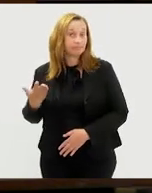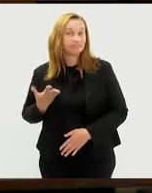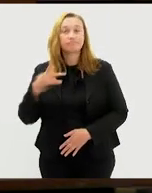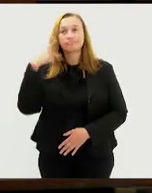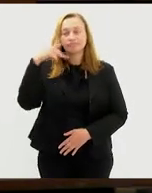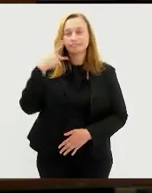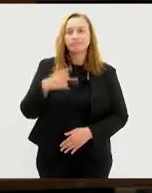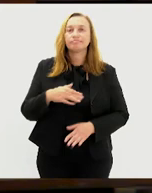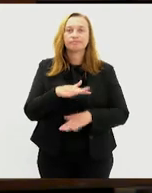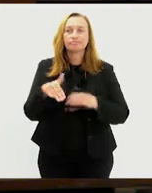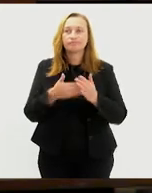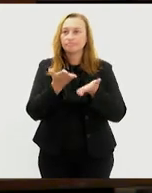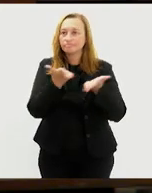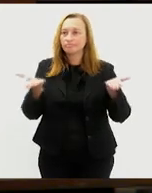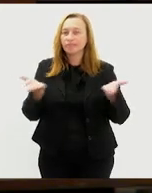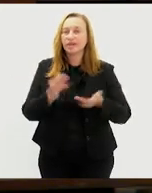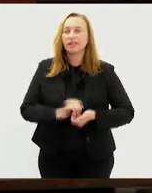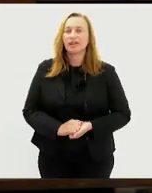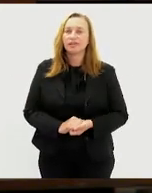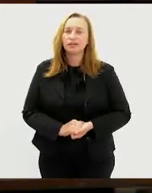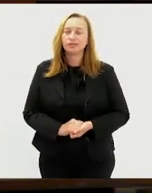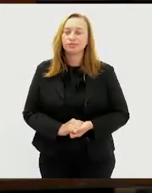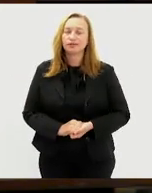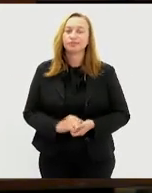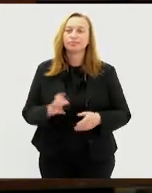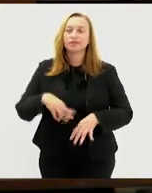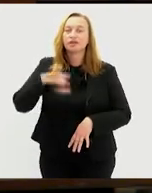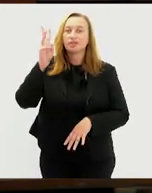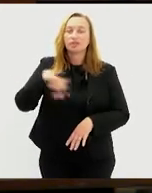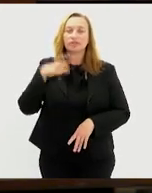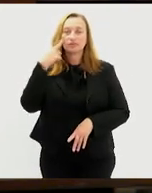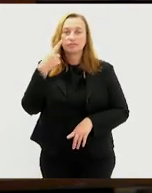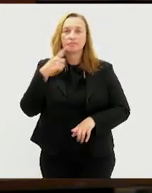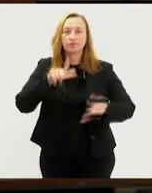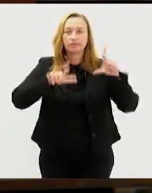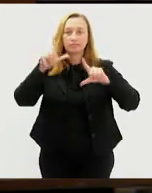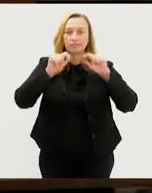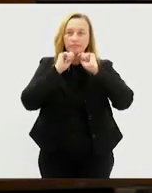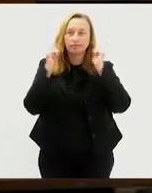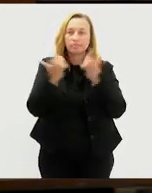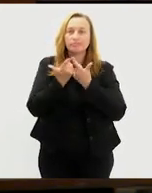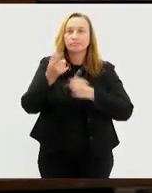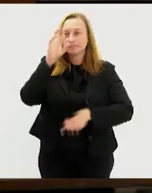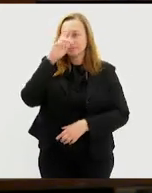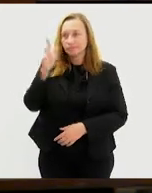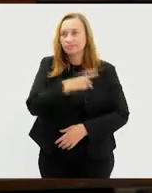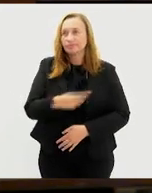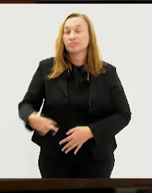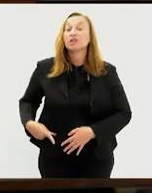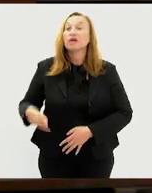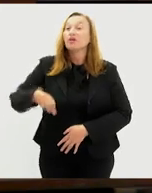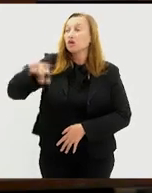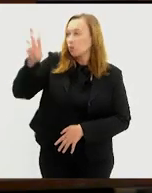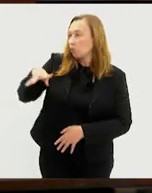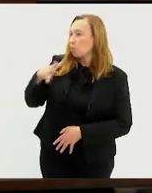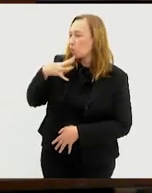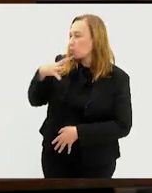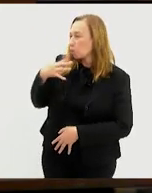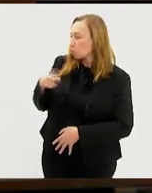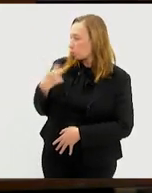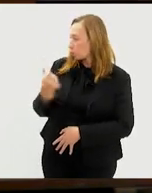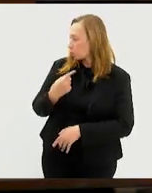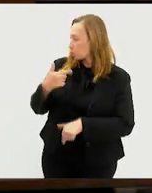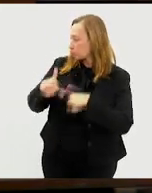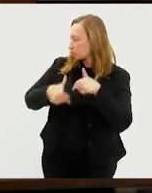público presente e quem nos assiste pela TV alerge presidente quem conhece o nosso mandato E aí eu